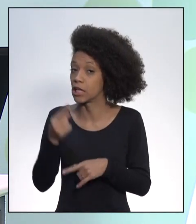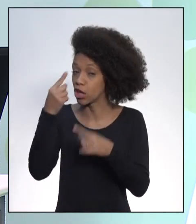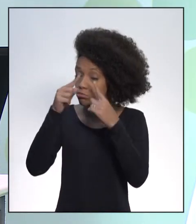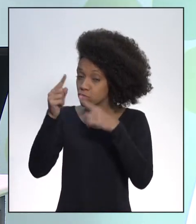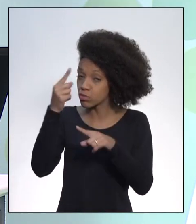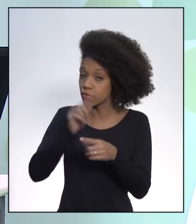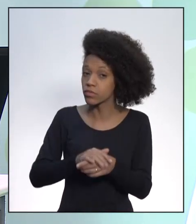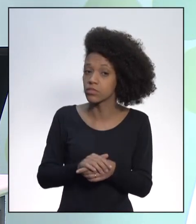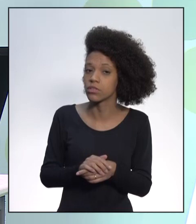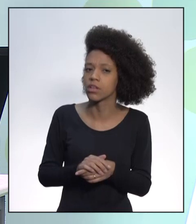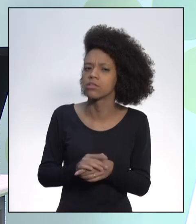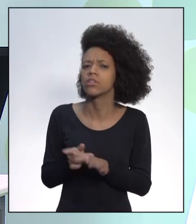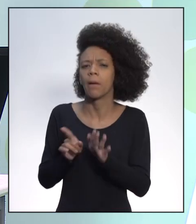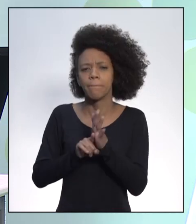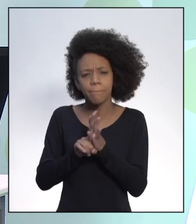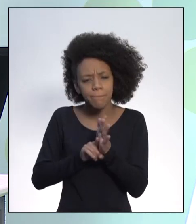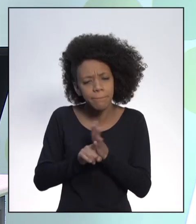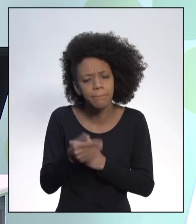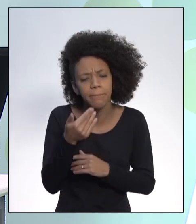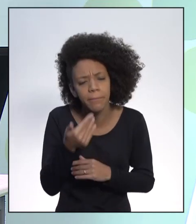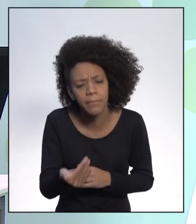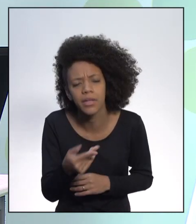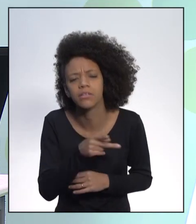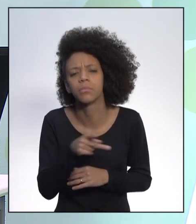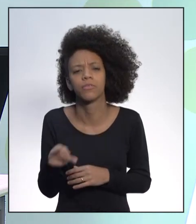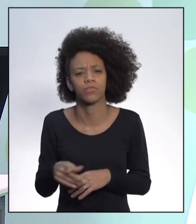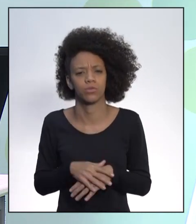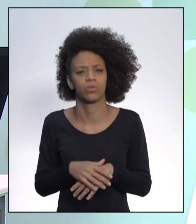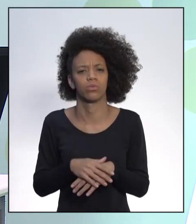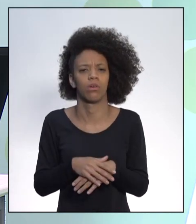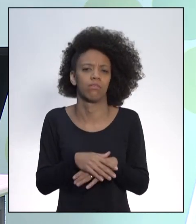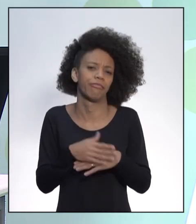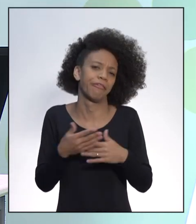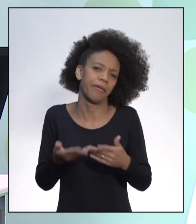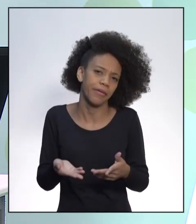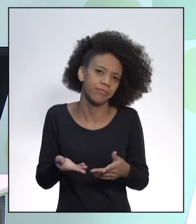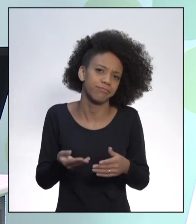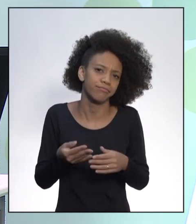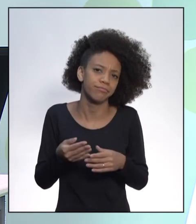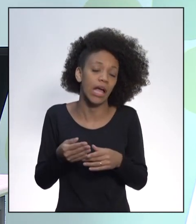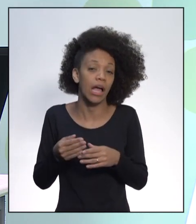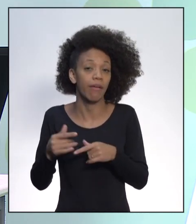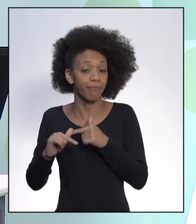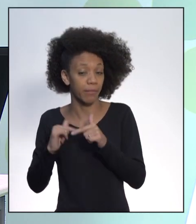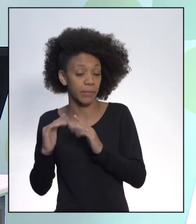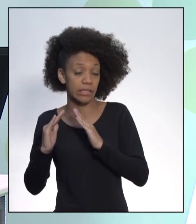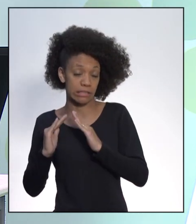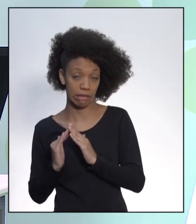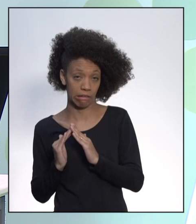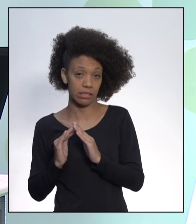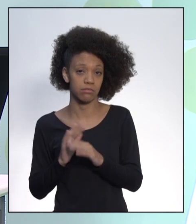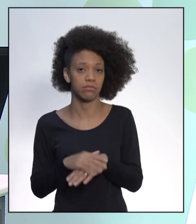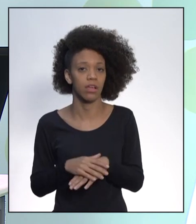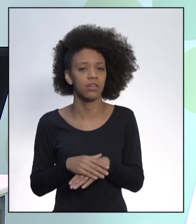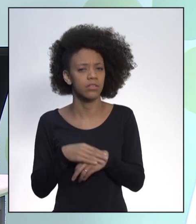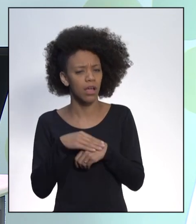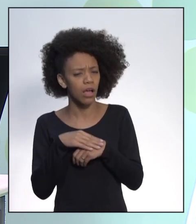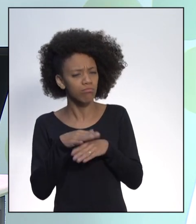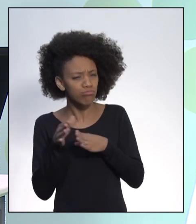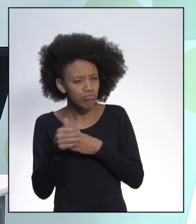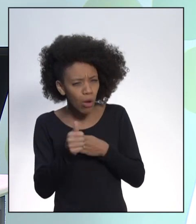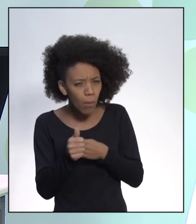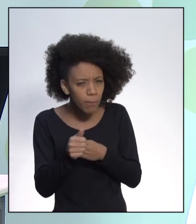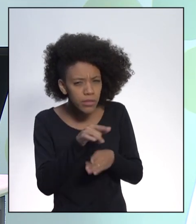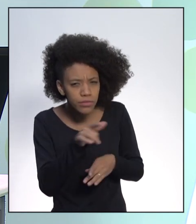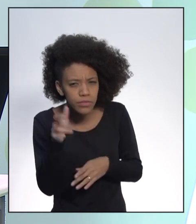né, que consulte o seu professor, né, que estará de alguma forma remota, né, te auxiliando nesse momento,